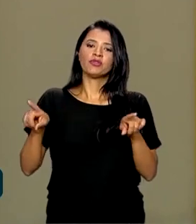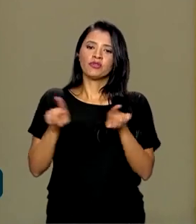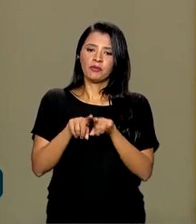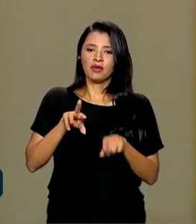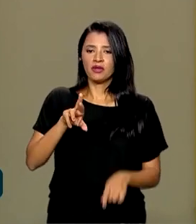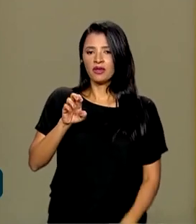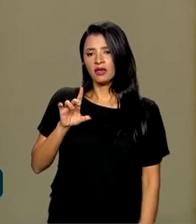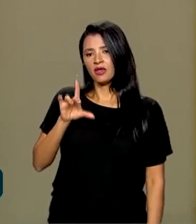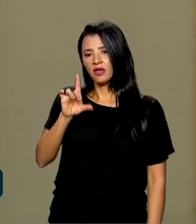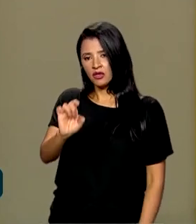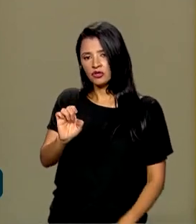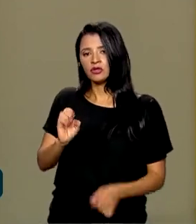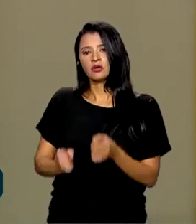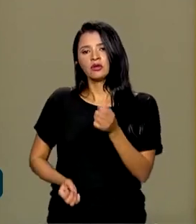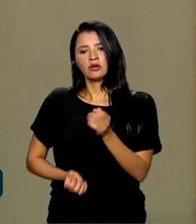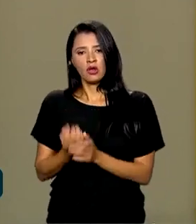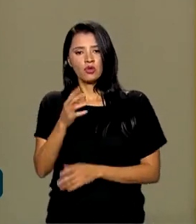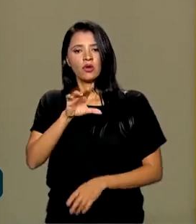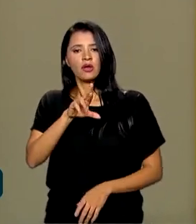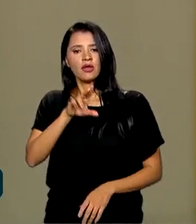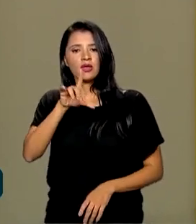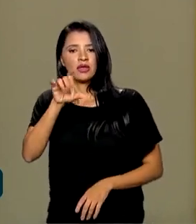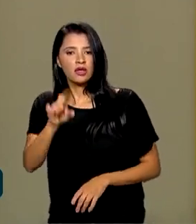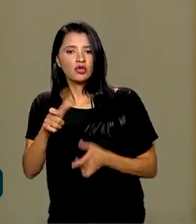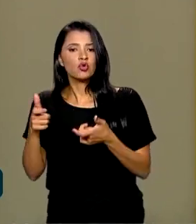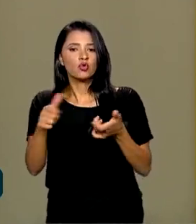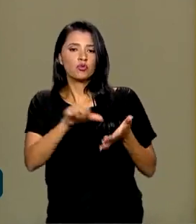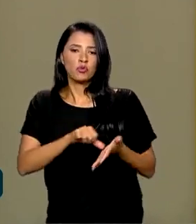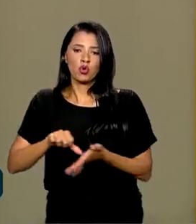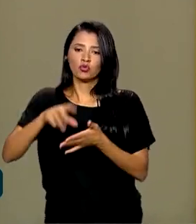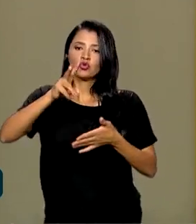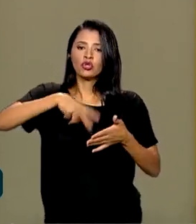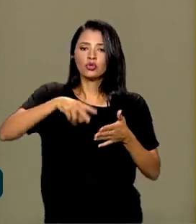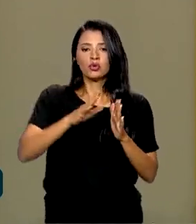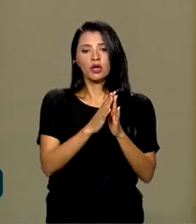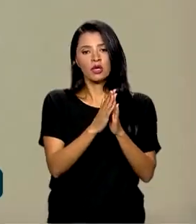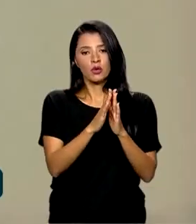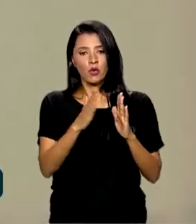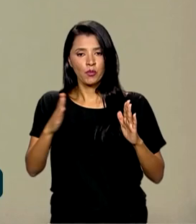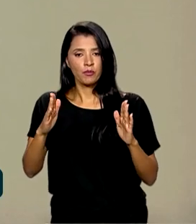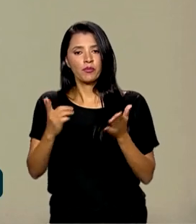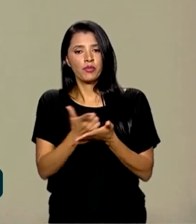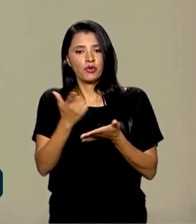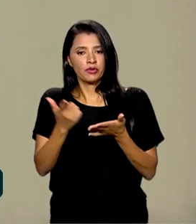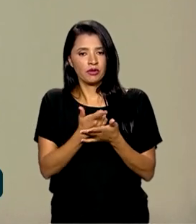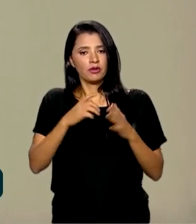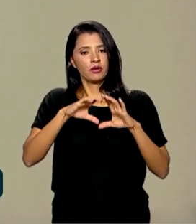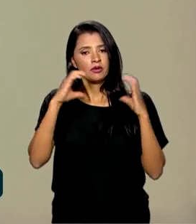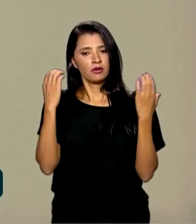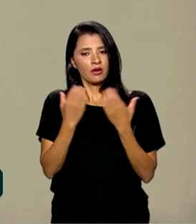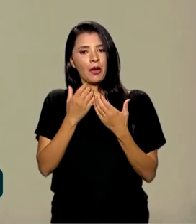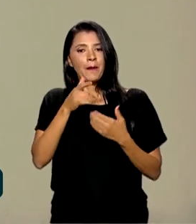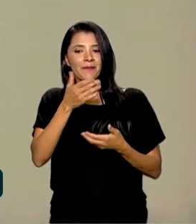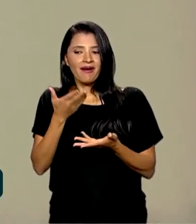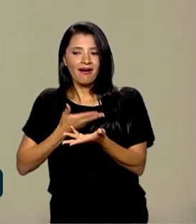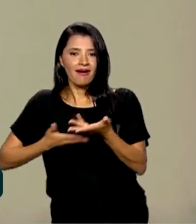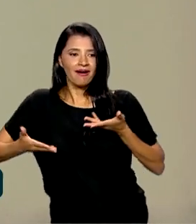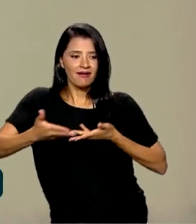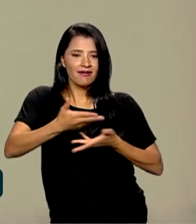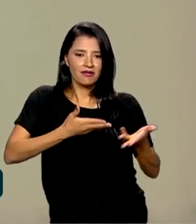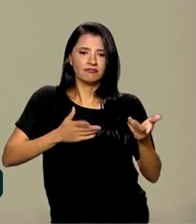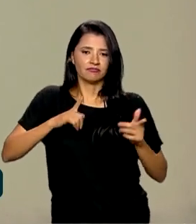gente vai estar criando uma rede nacional dos pontos de leitura e bibliotecas comunitárias do Brasil para criar intercâmbios entre elas,